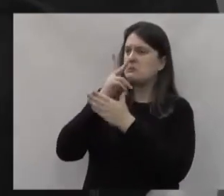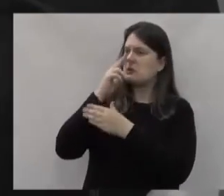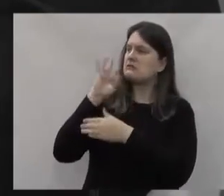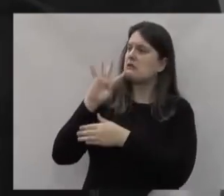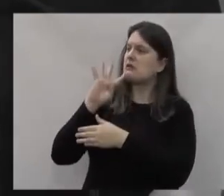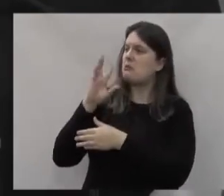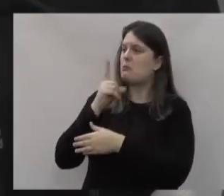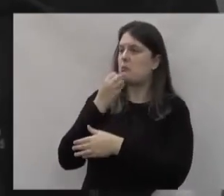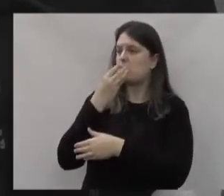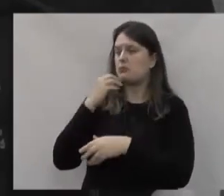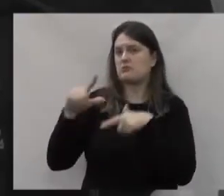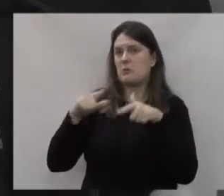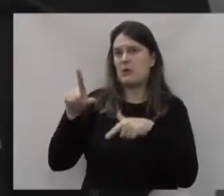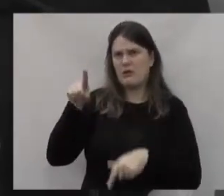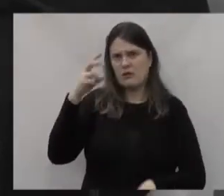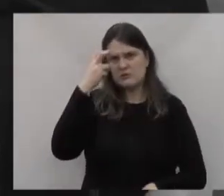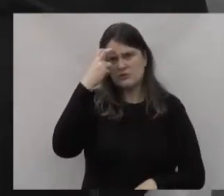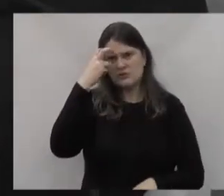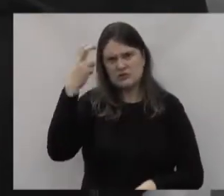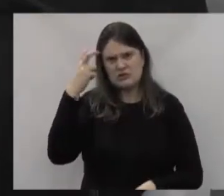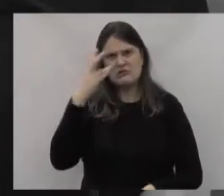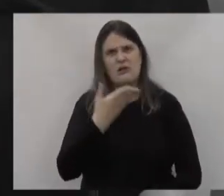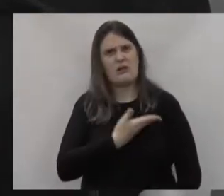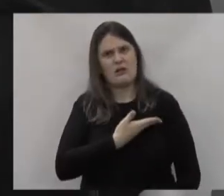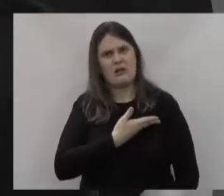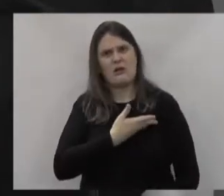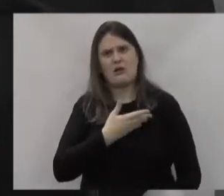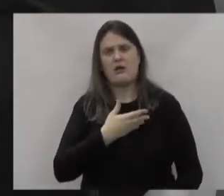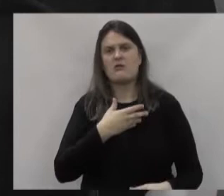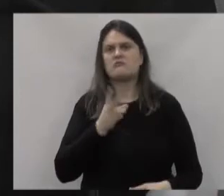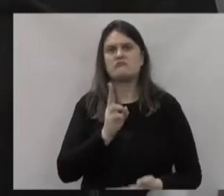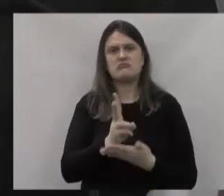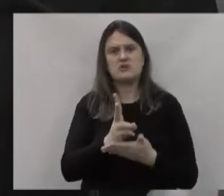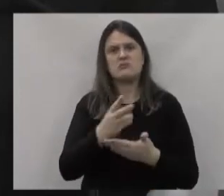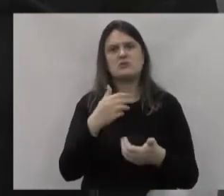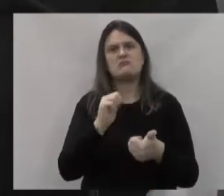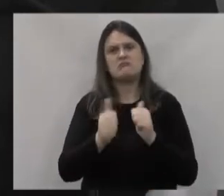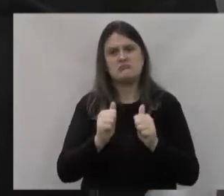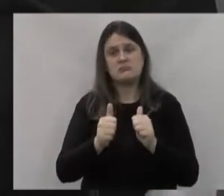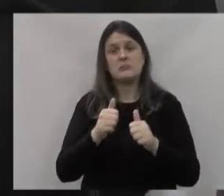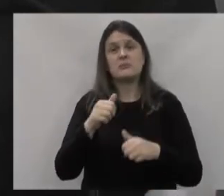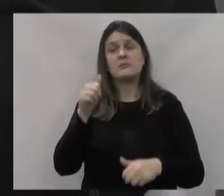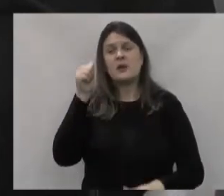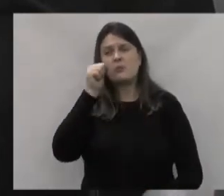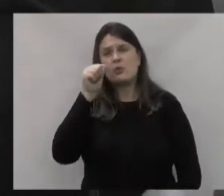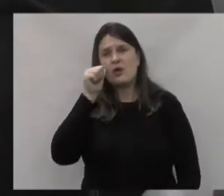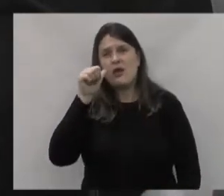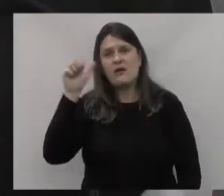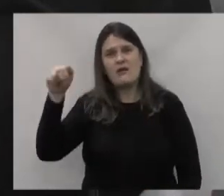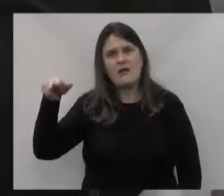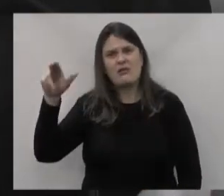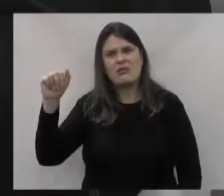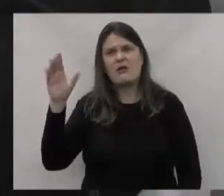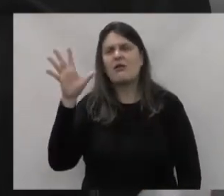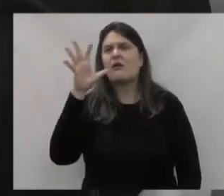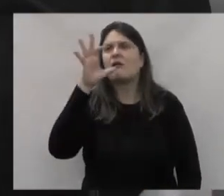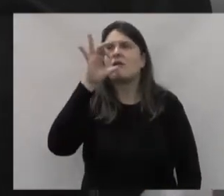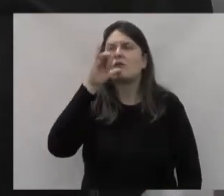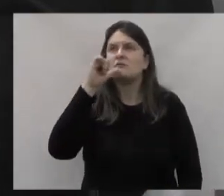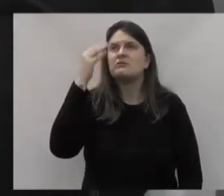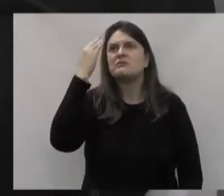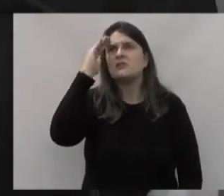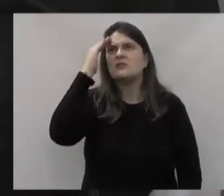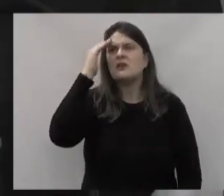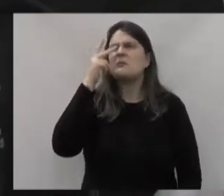bom emprego, inteligente, brother do futebol. A Ana demorou muito tempo para entender que o que ela